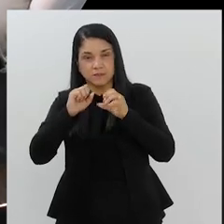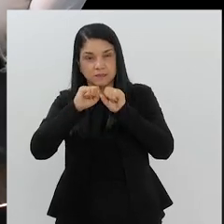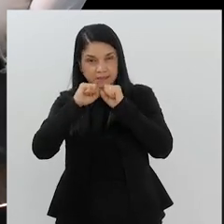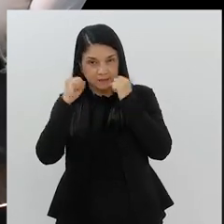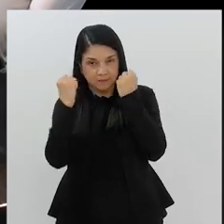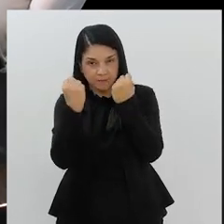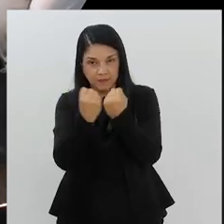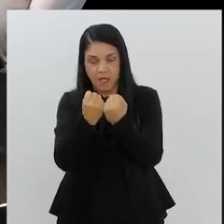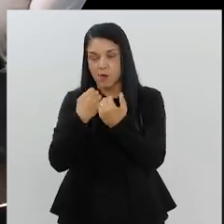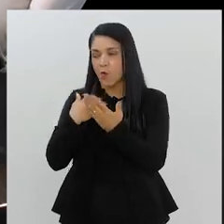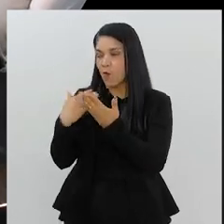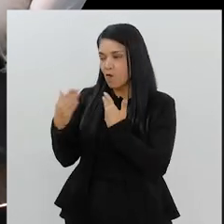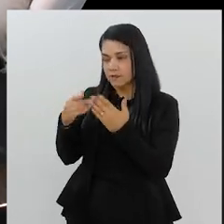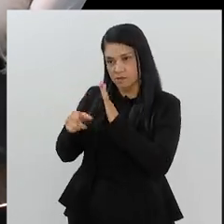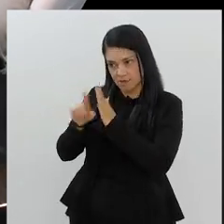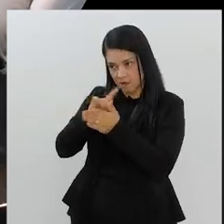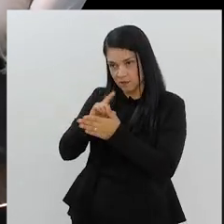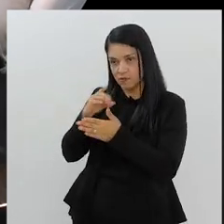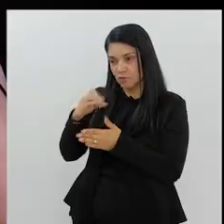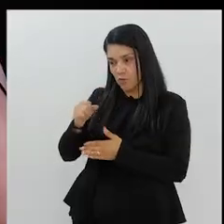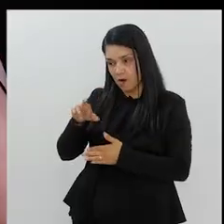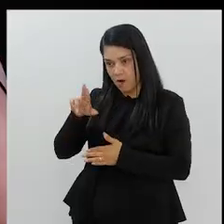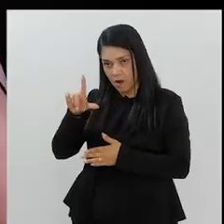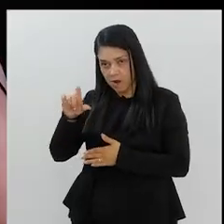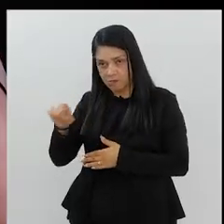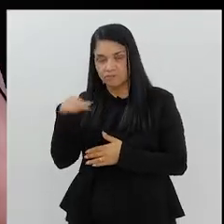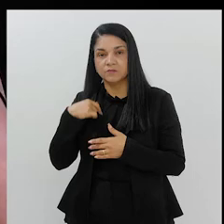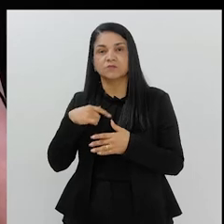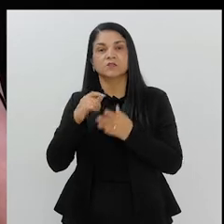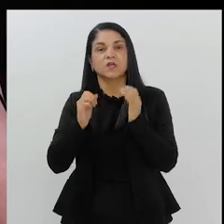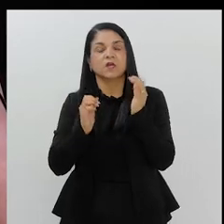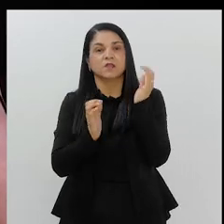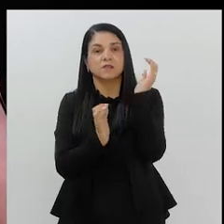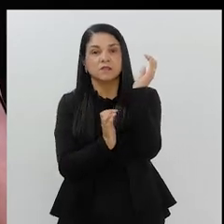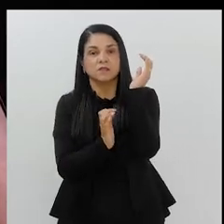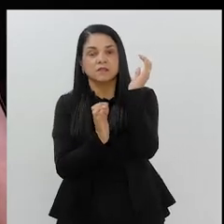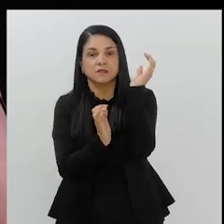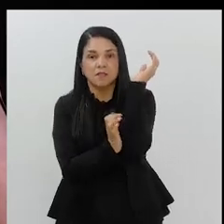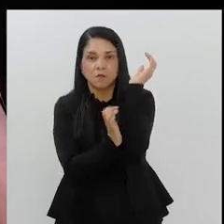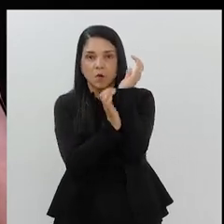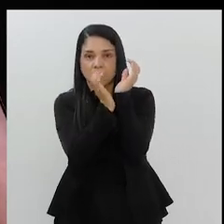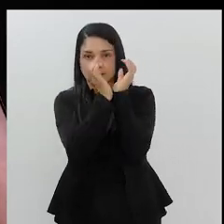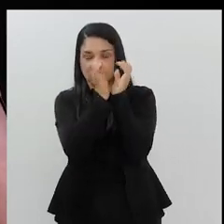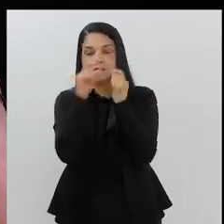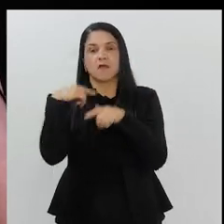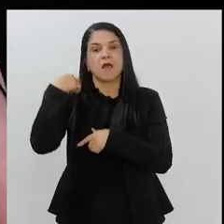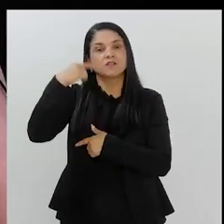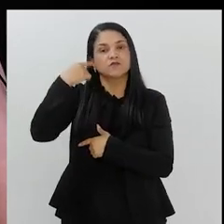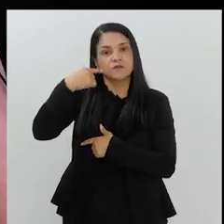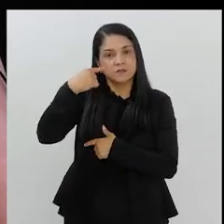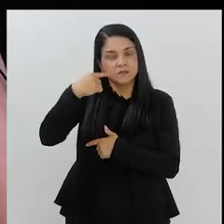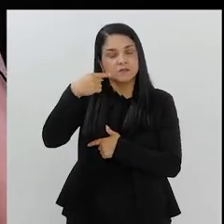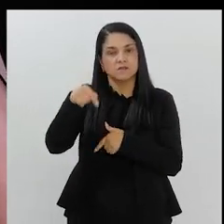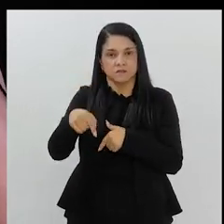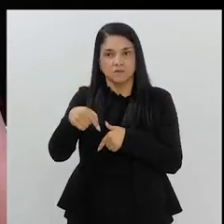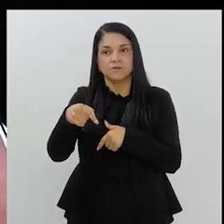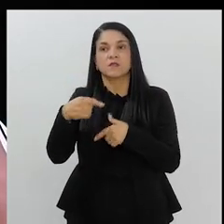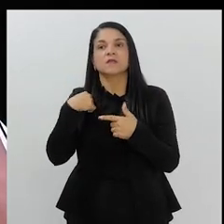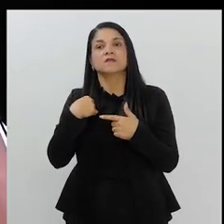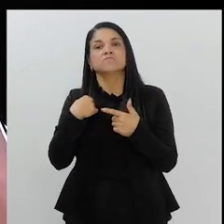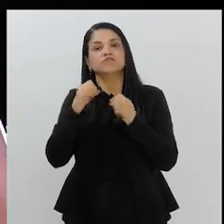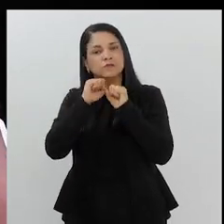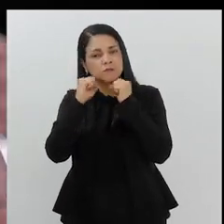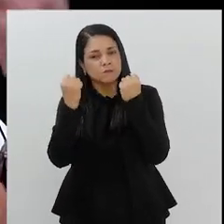atividade um seminário tava até conversando aqui com o Nicodemos em que nós estávamos falando sobre democracia e advocacia e nessa nesse